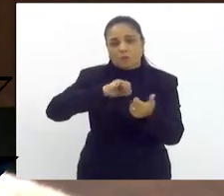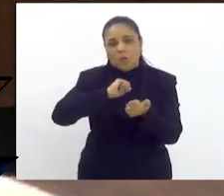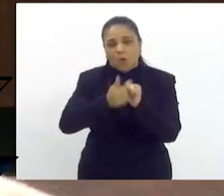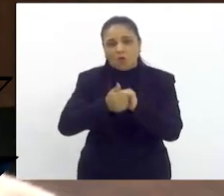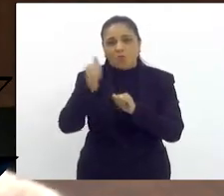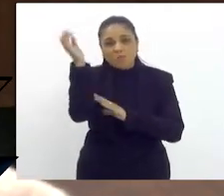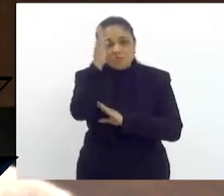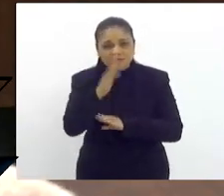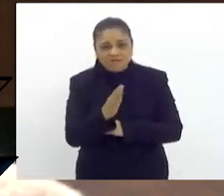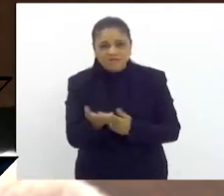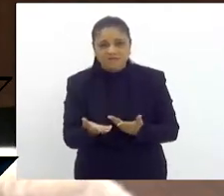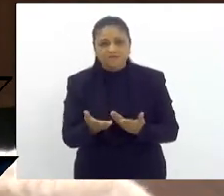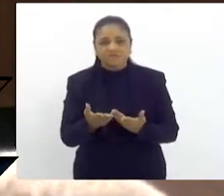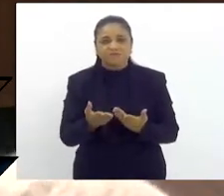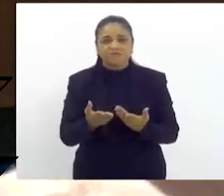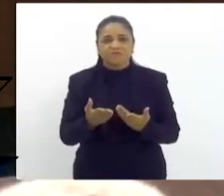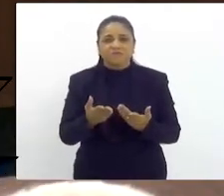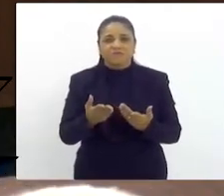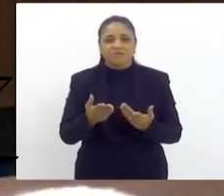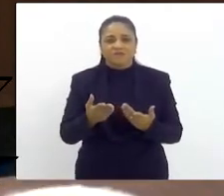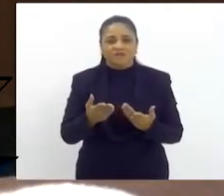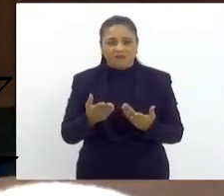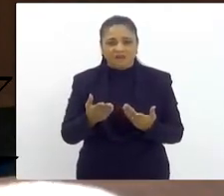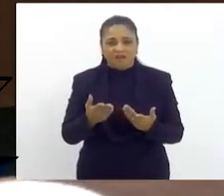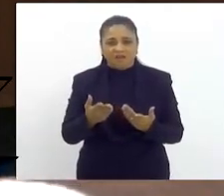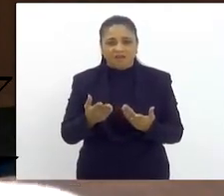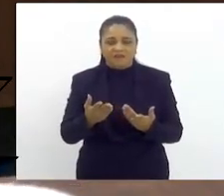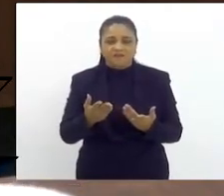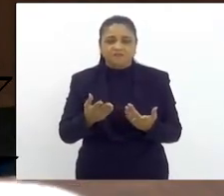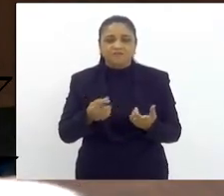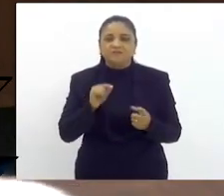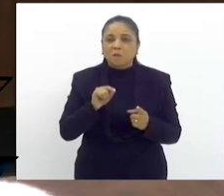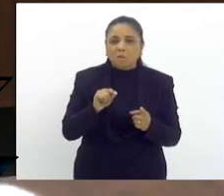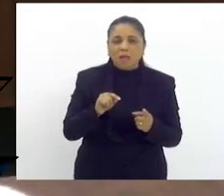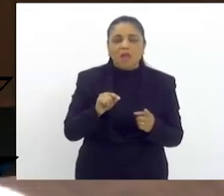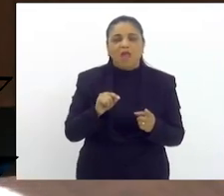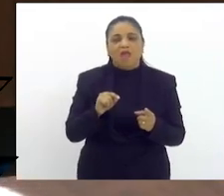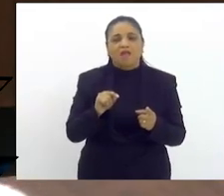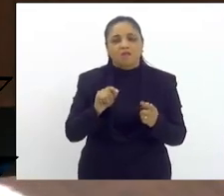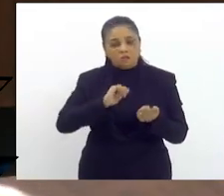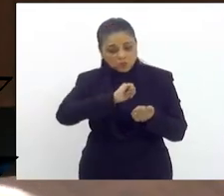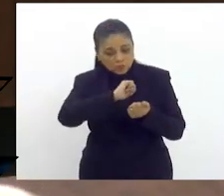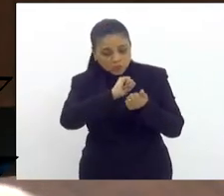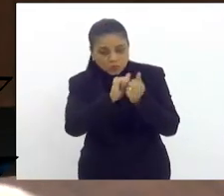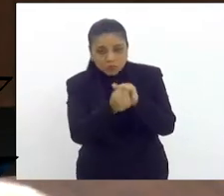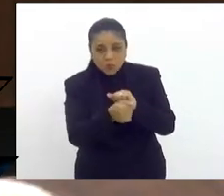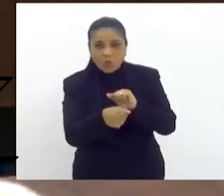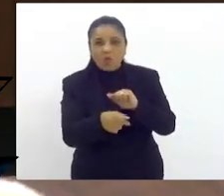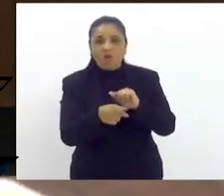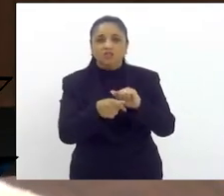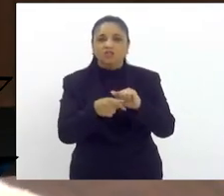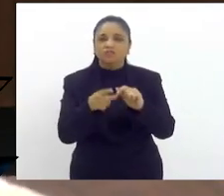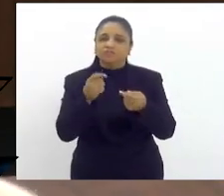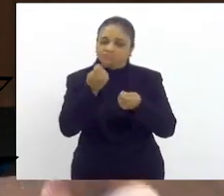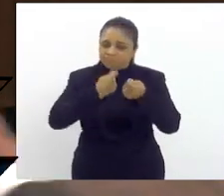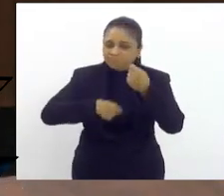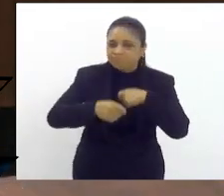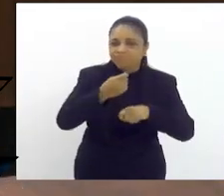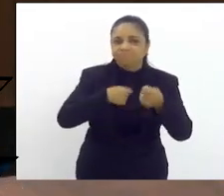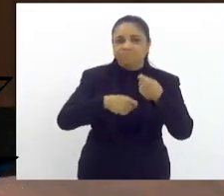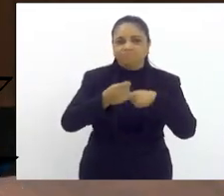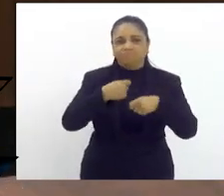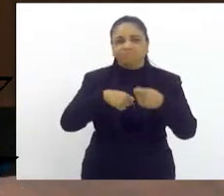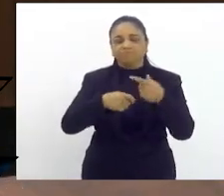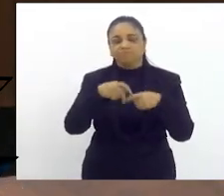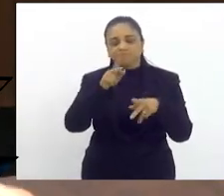atacando a possibilidade de um esporte que gera riqueza que gera economia